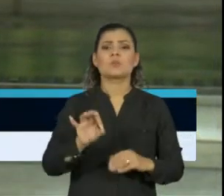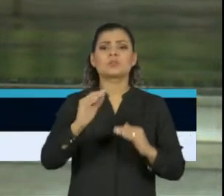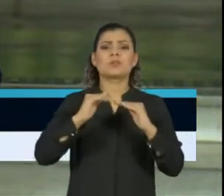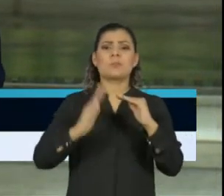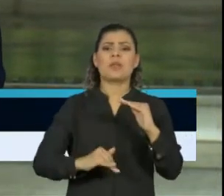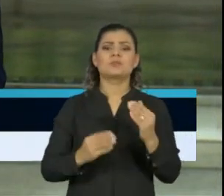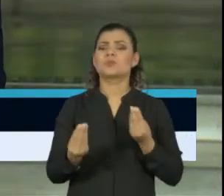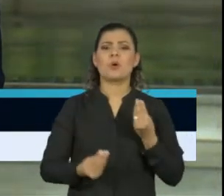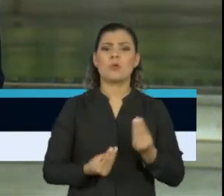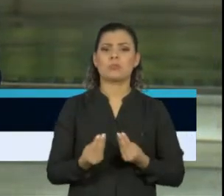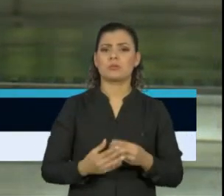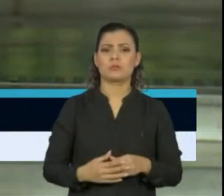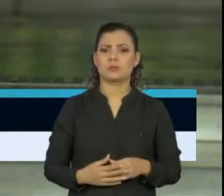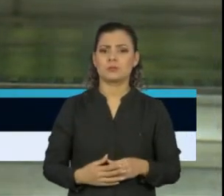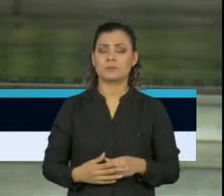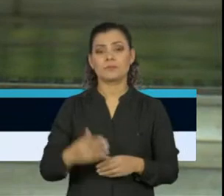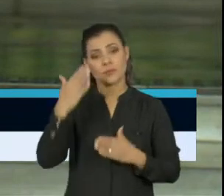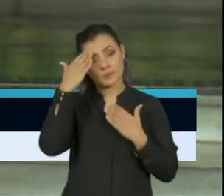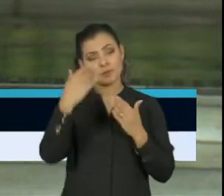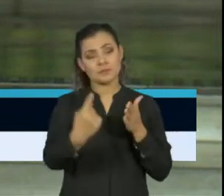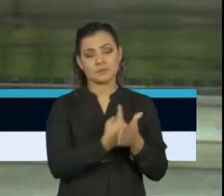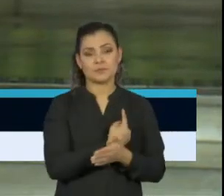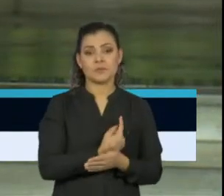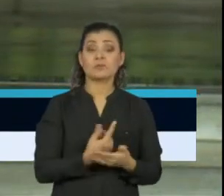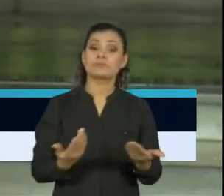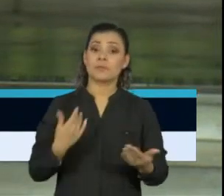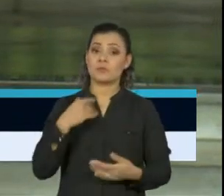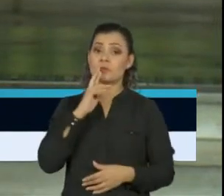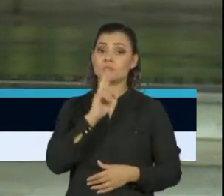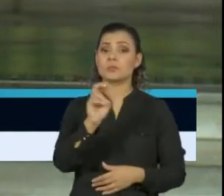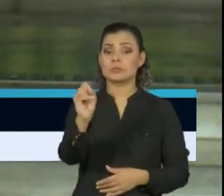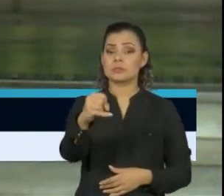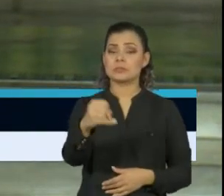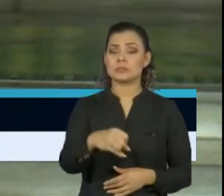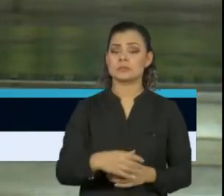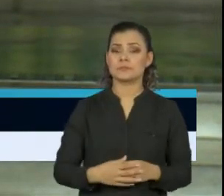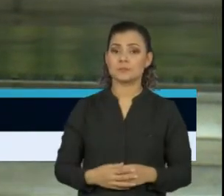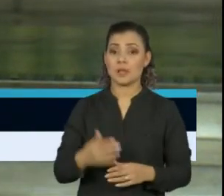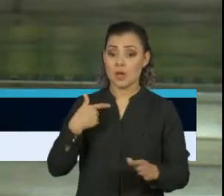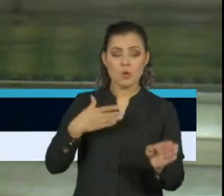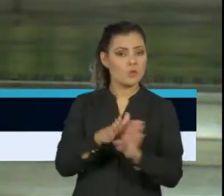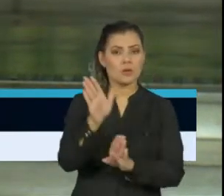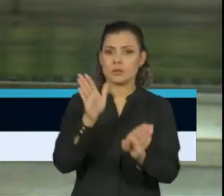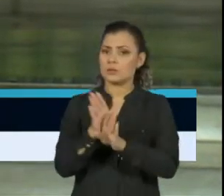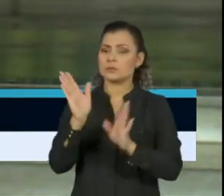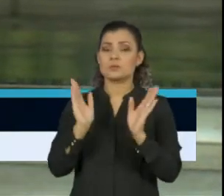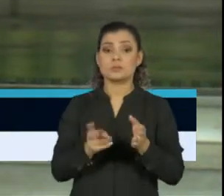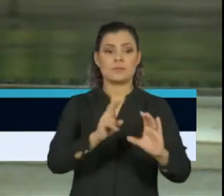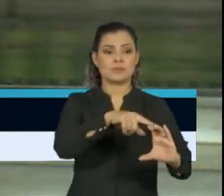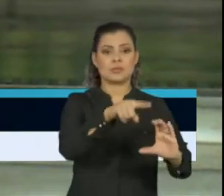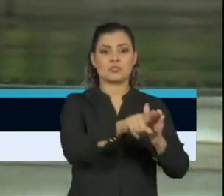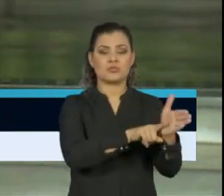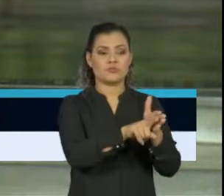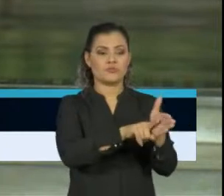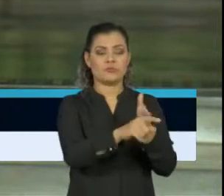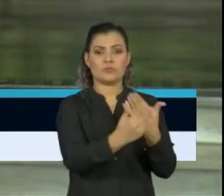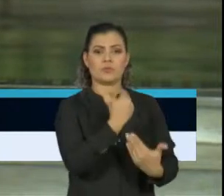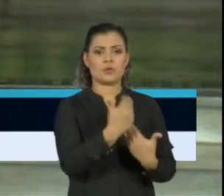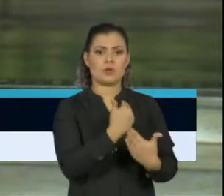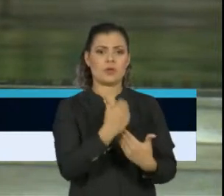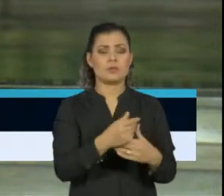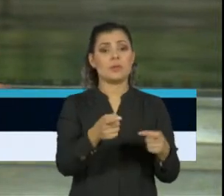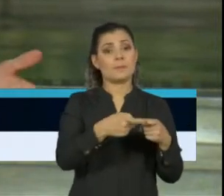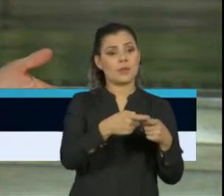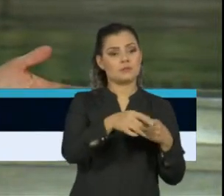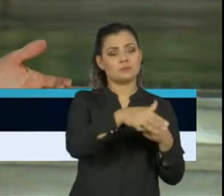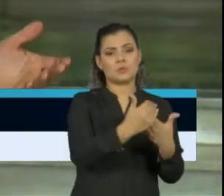assim? Patrícia, obrigado pela pergunta. A resposta é sim. A orientação é sempre da ciência e da medicina. Mas eu